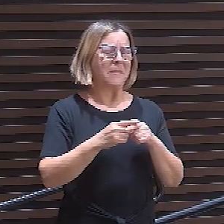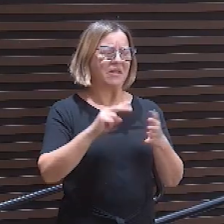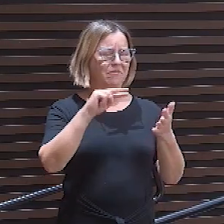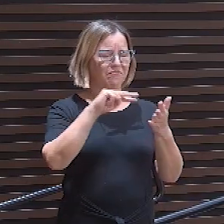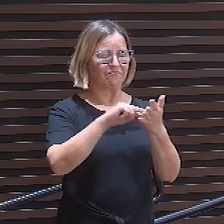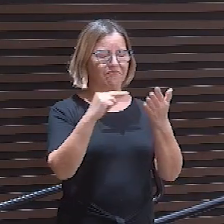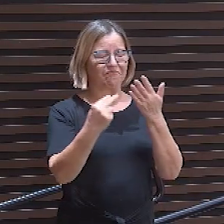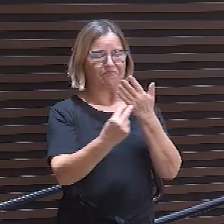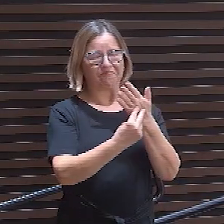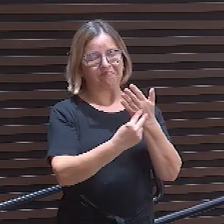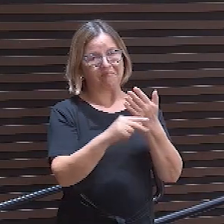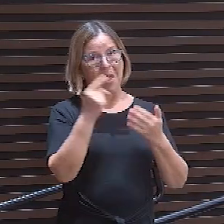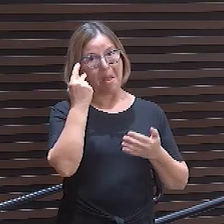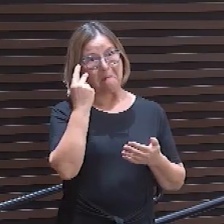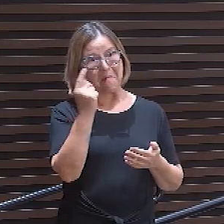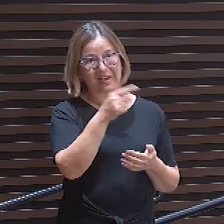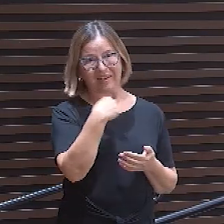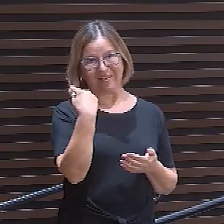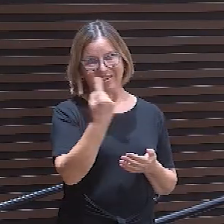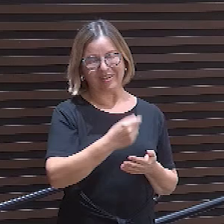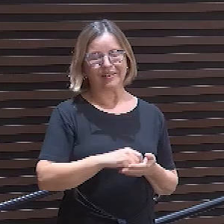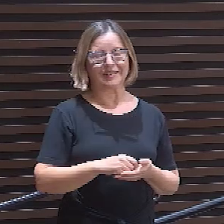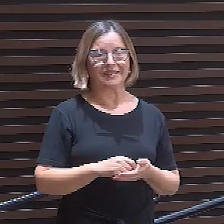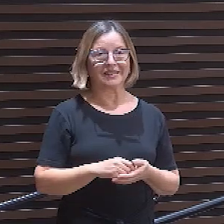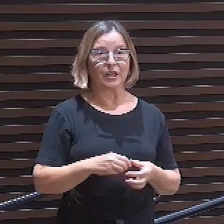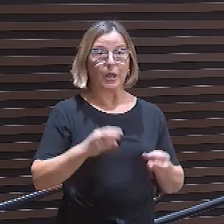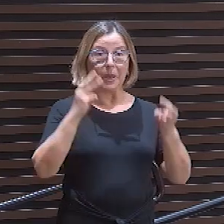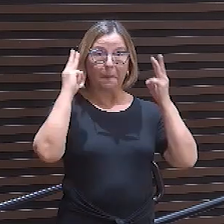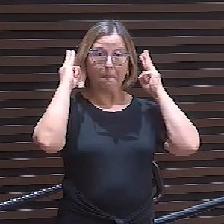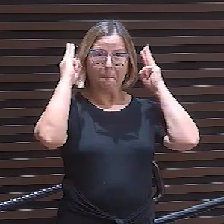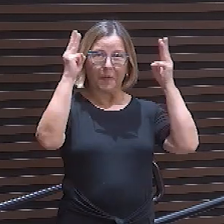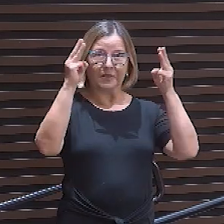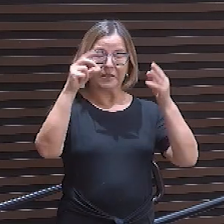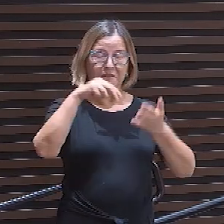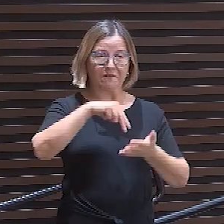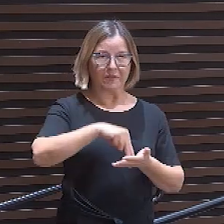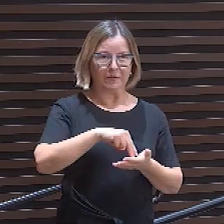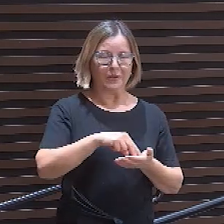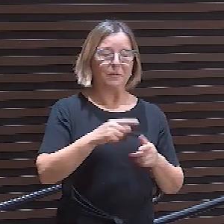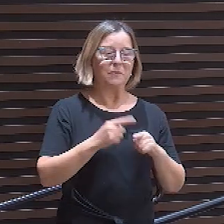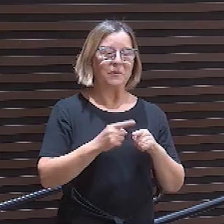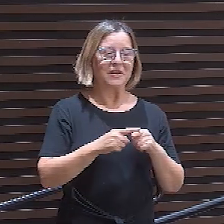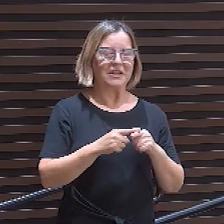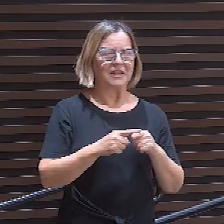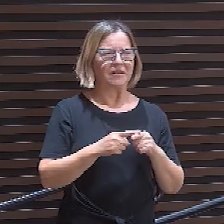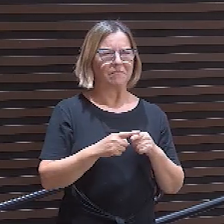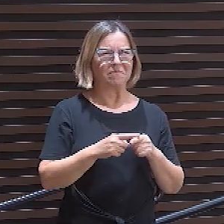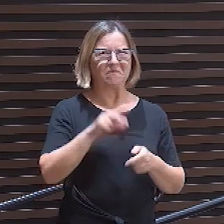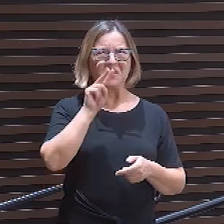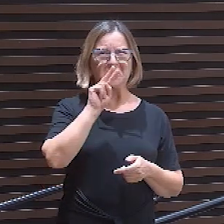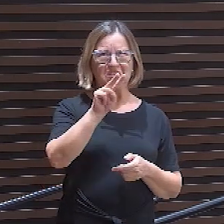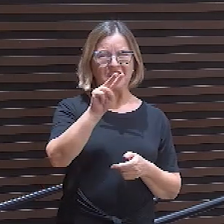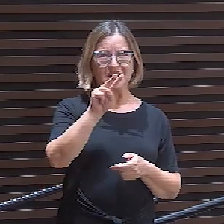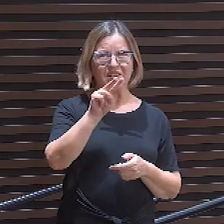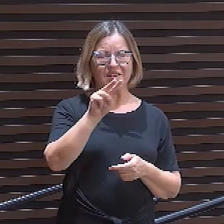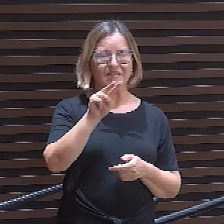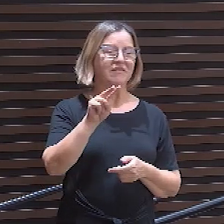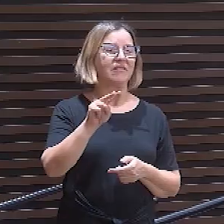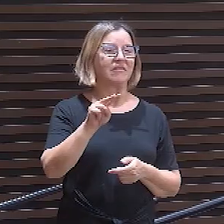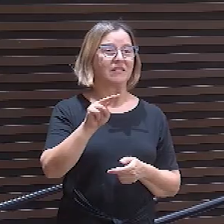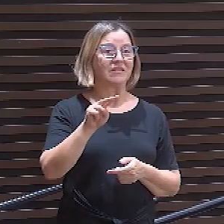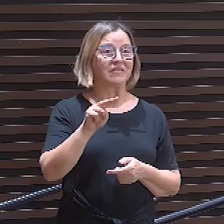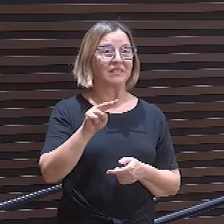olhos. Moisés perseverou porque tinha seus olhos fixos em Deus, o Deus invisível,